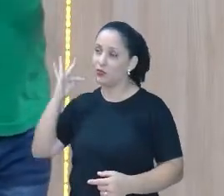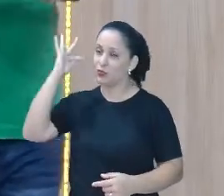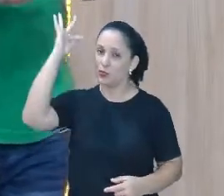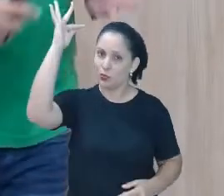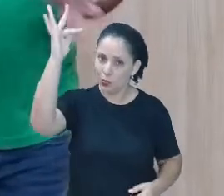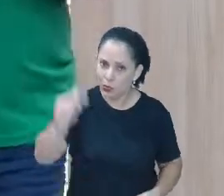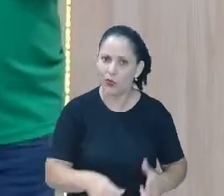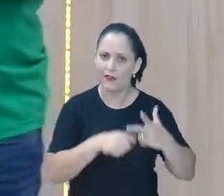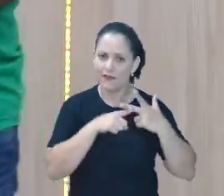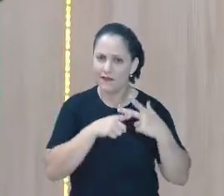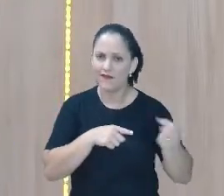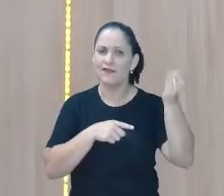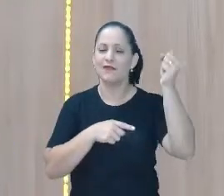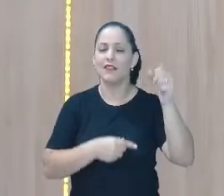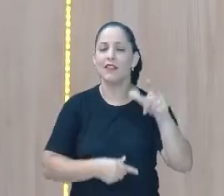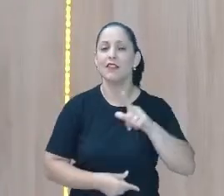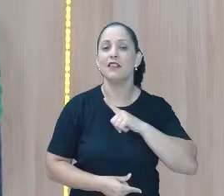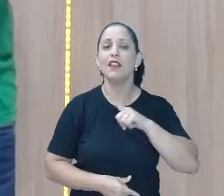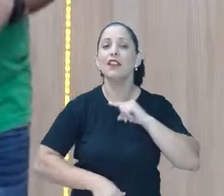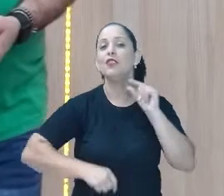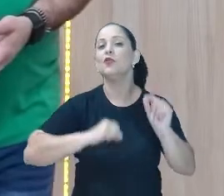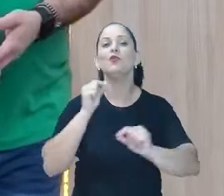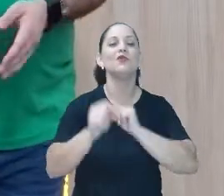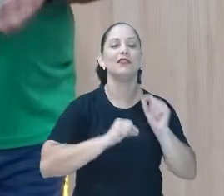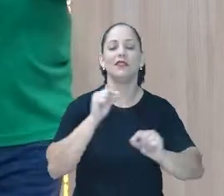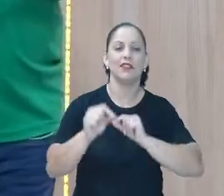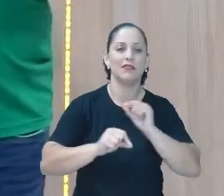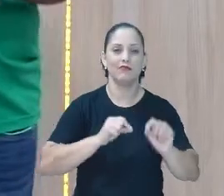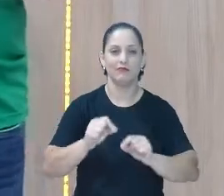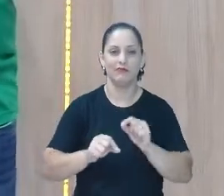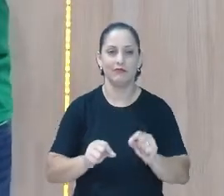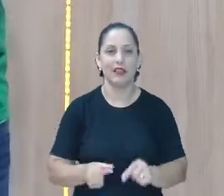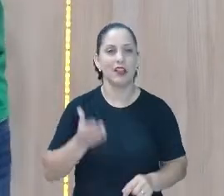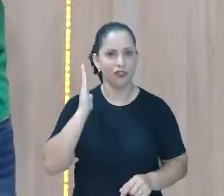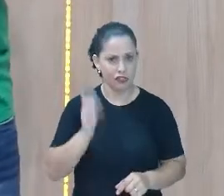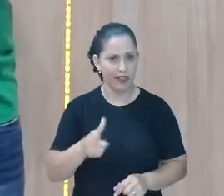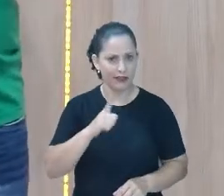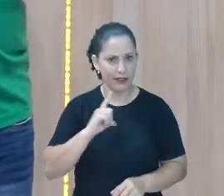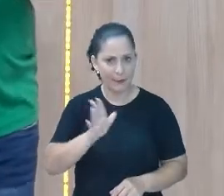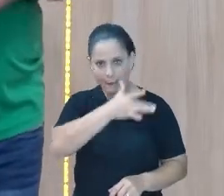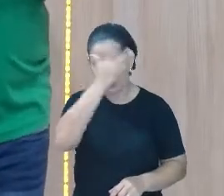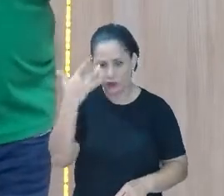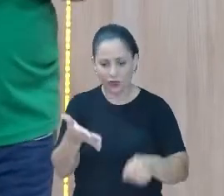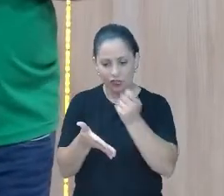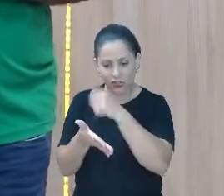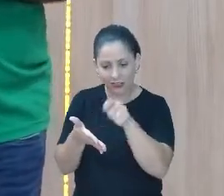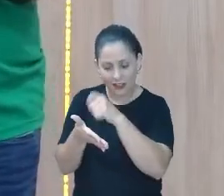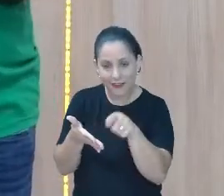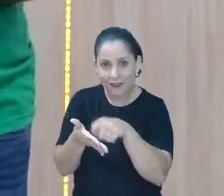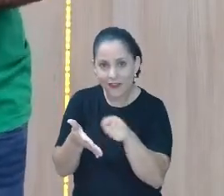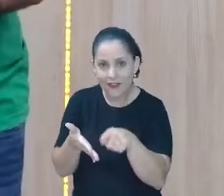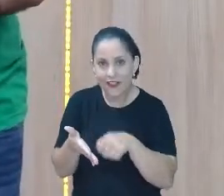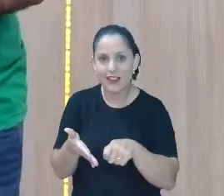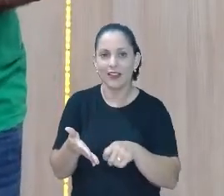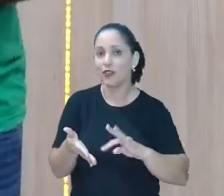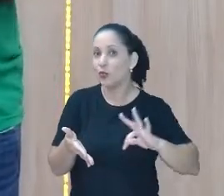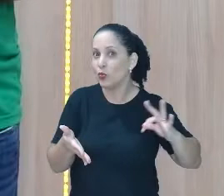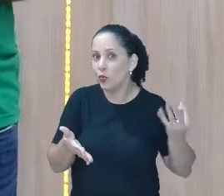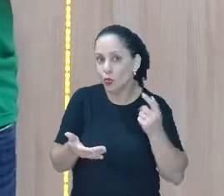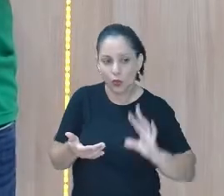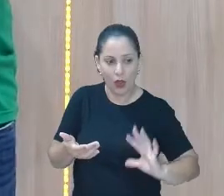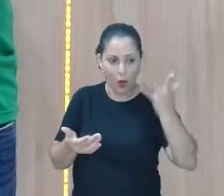gente superar isso, a gente vai ter, e já tem até, né, escritores, né, historiadores que já estão